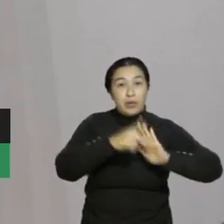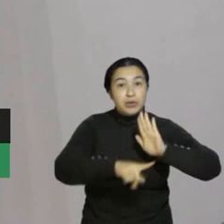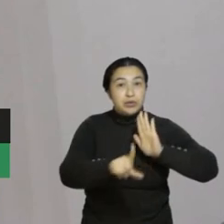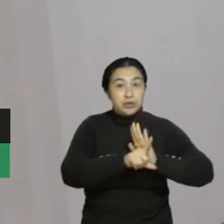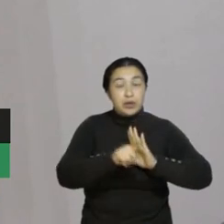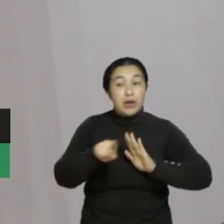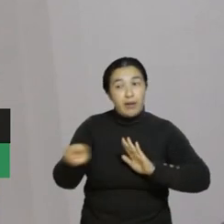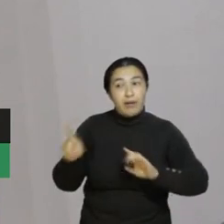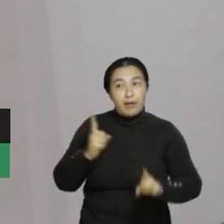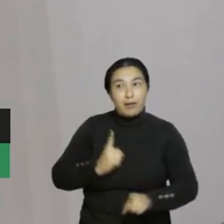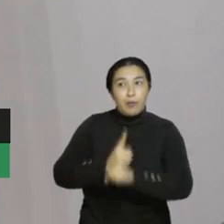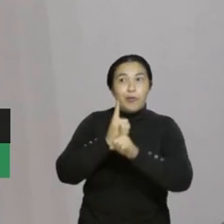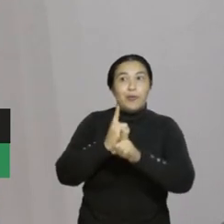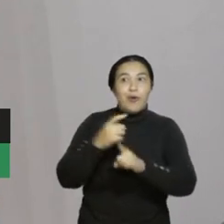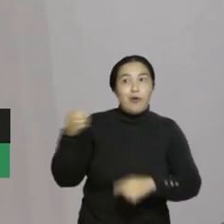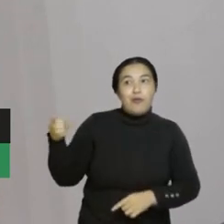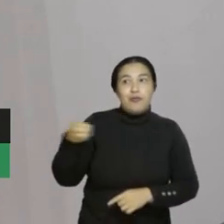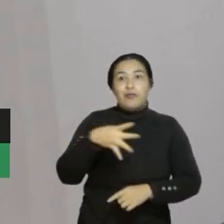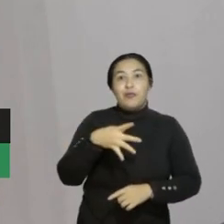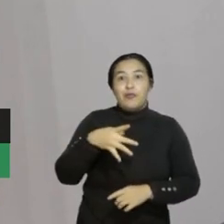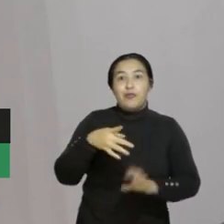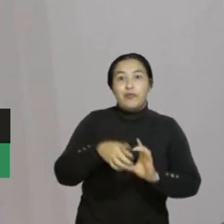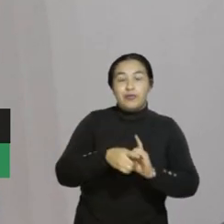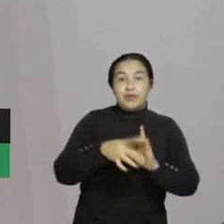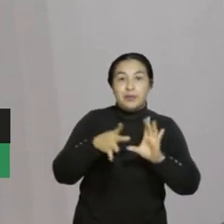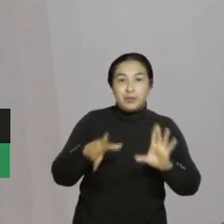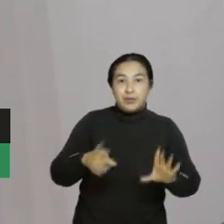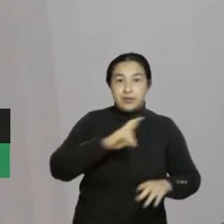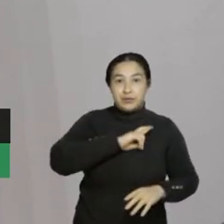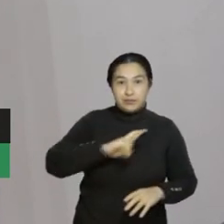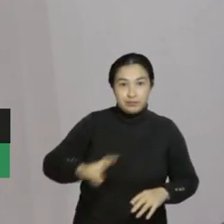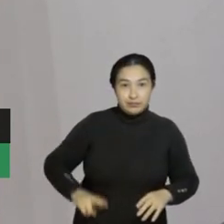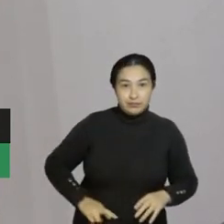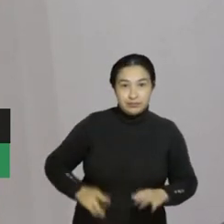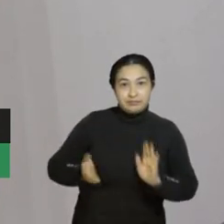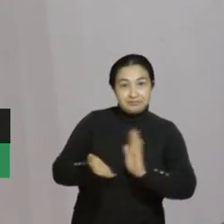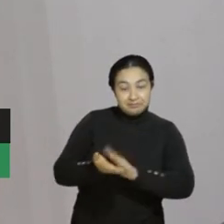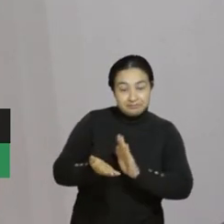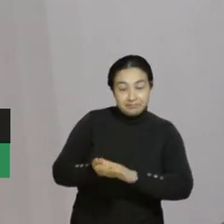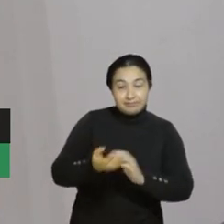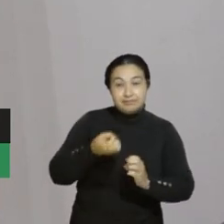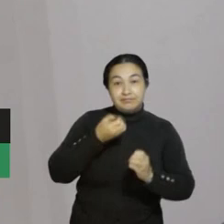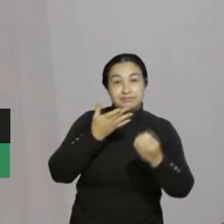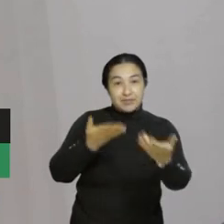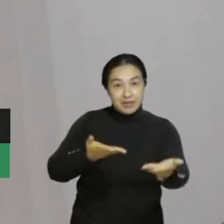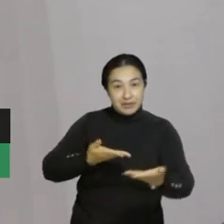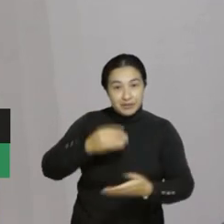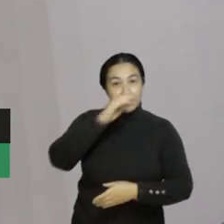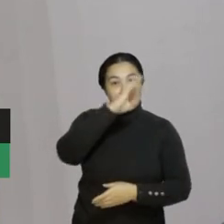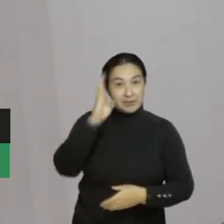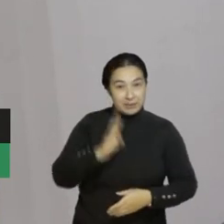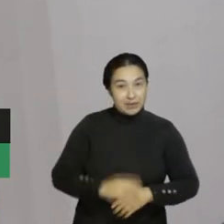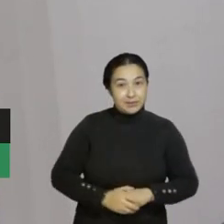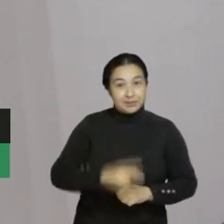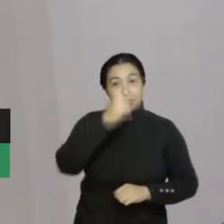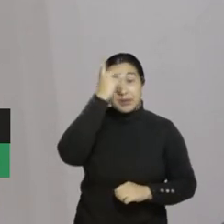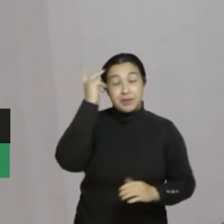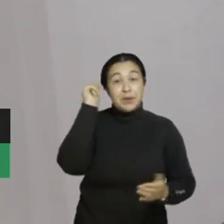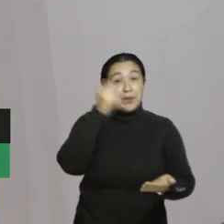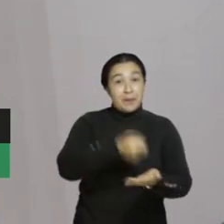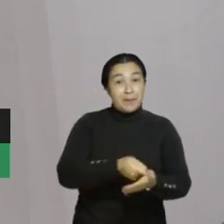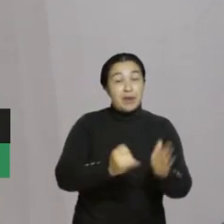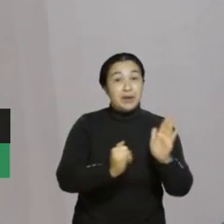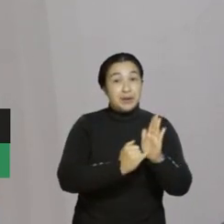democracia representativa, bem-vinda à República do Brasil. É assim que funciona. As pessoas pagam o imposto para poder ter um